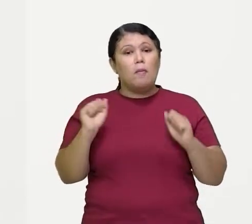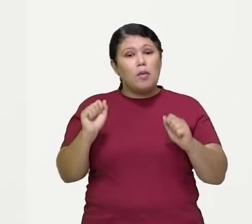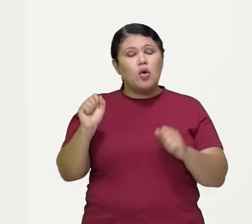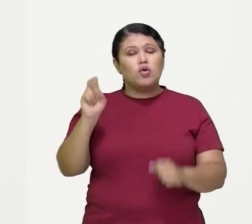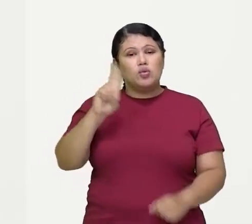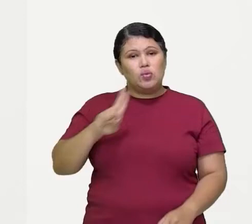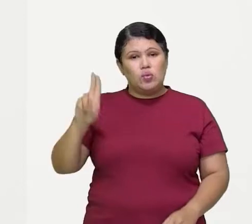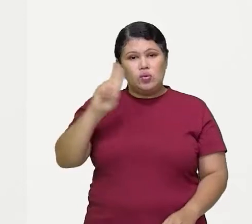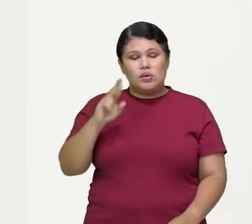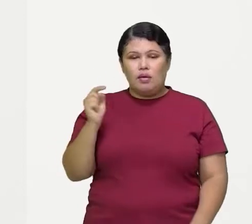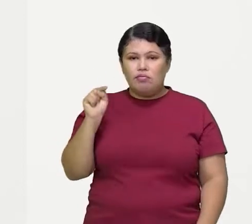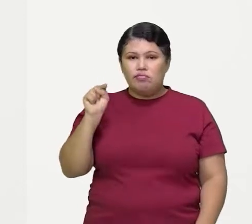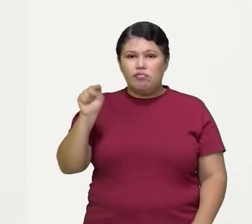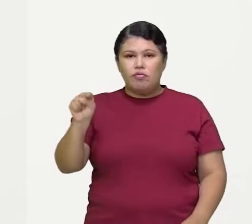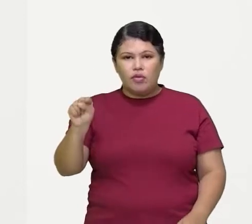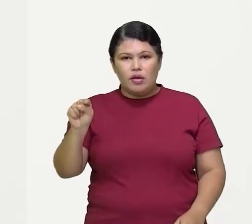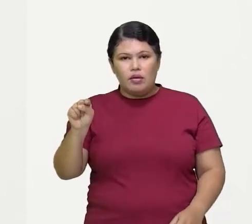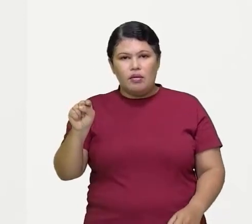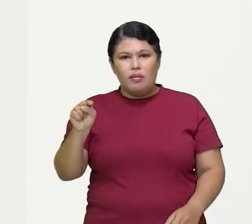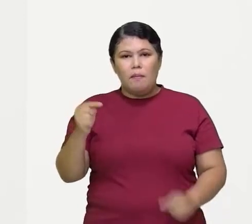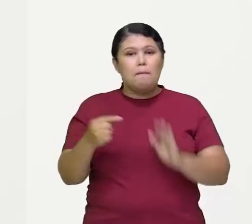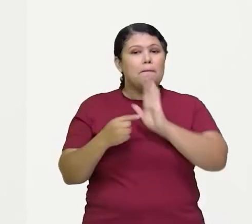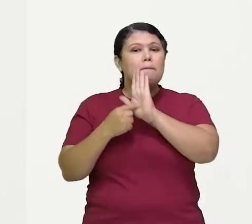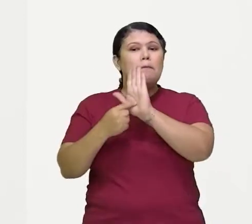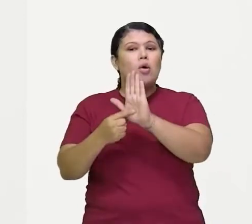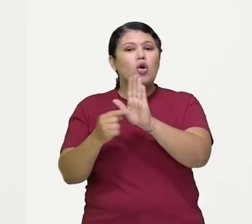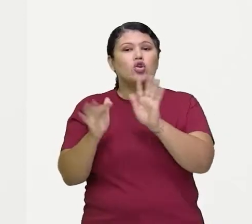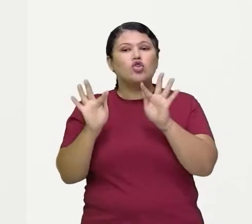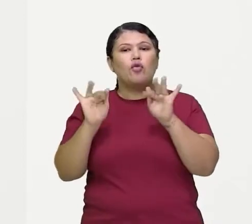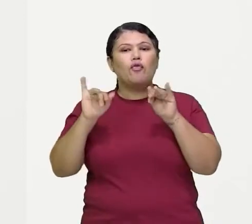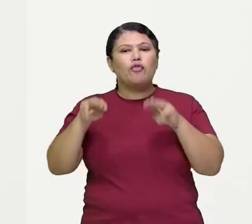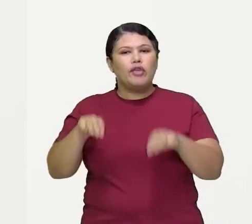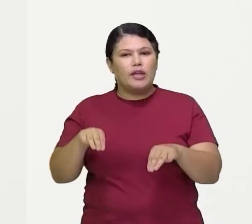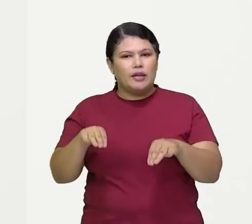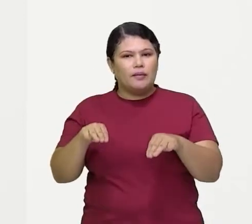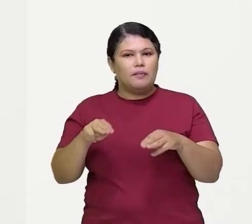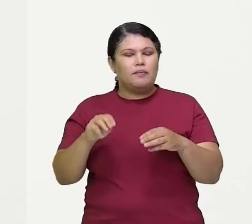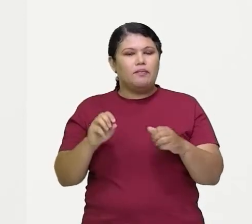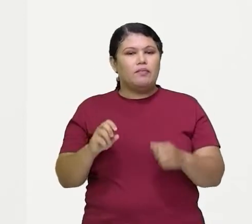Eu finalizei aquela frase, aquela ideia, aí eu pontuo.